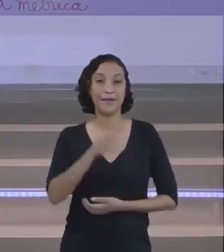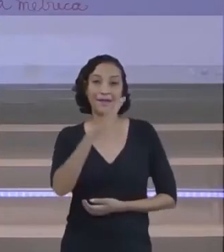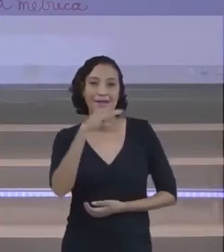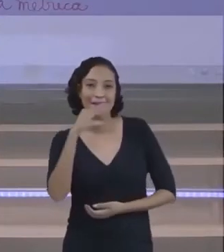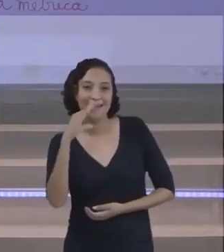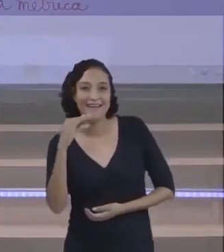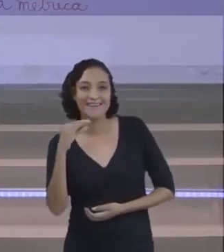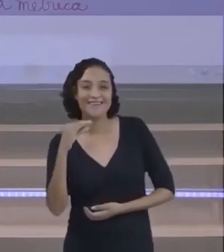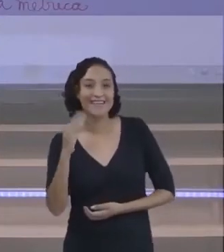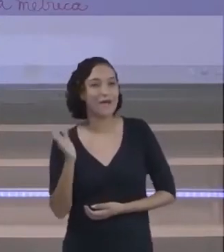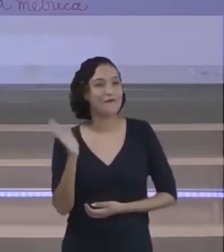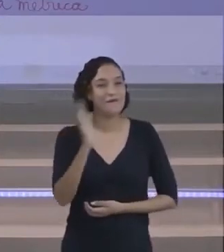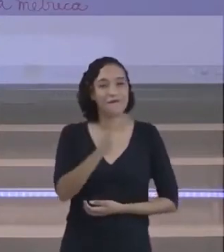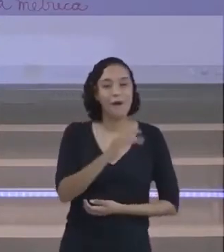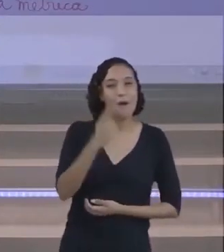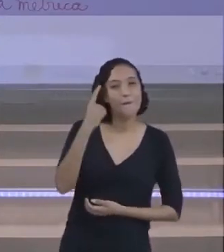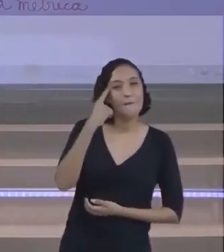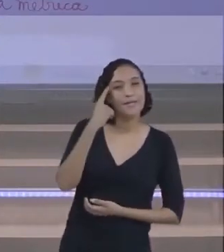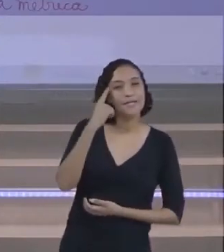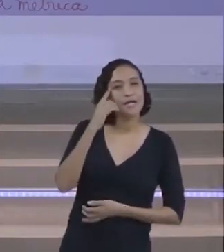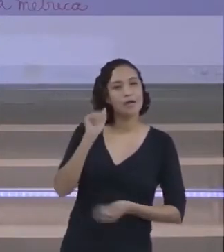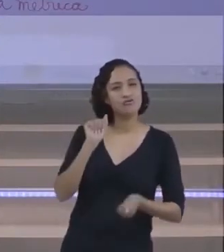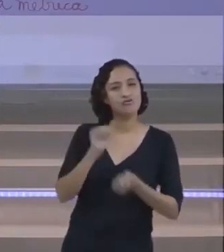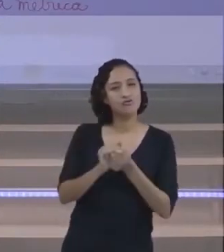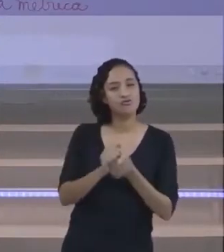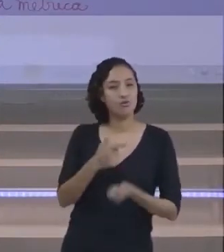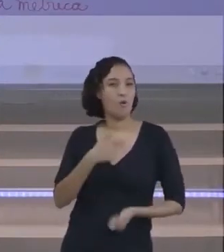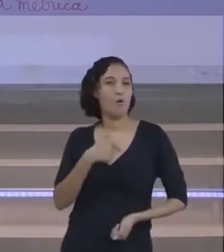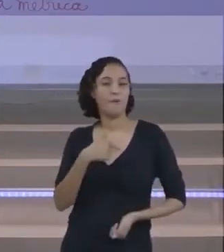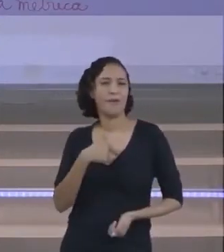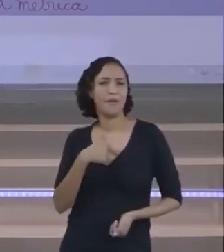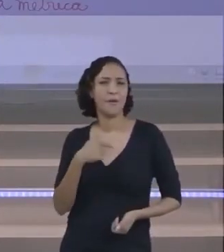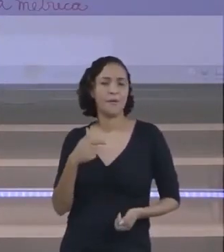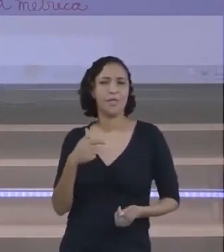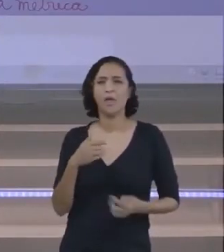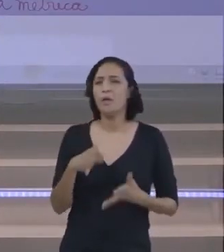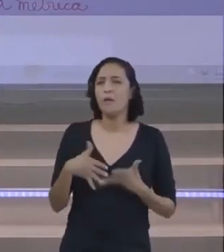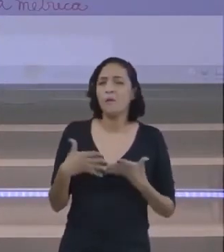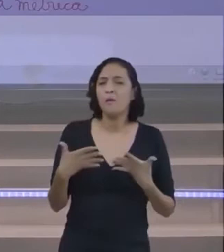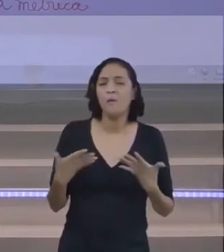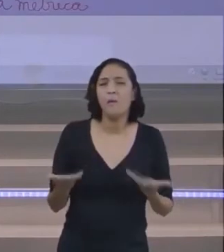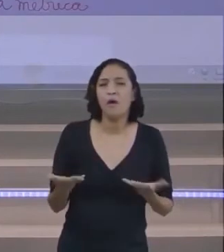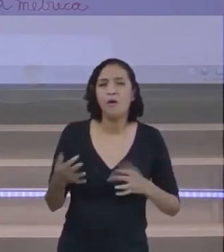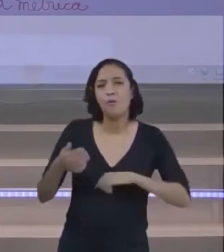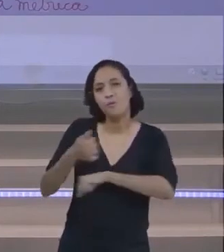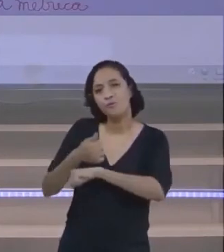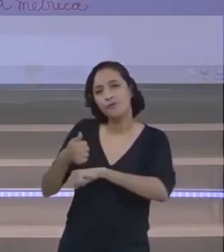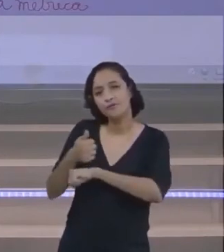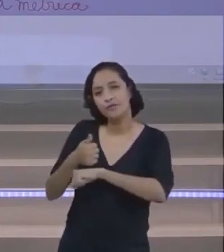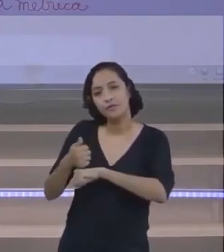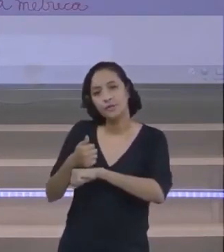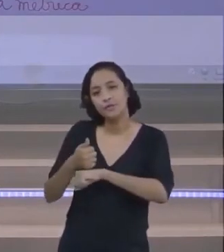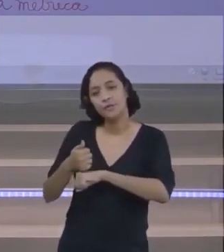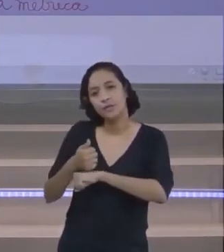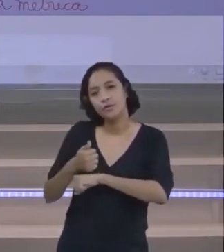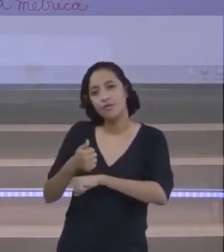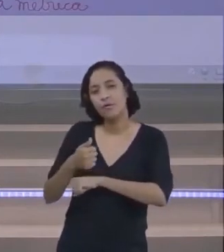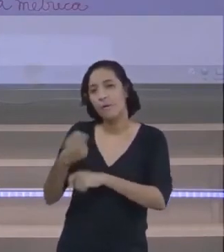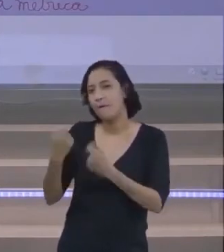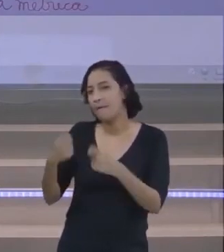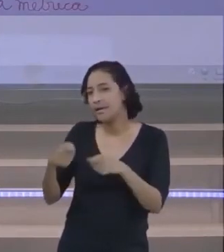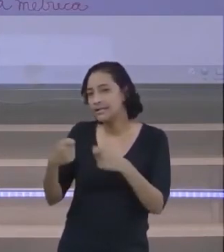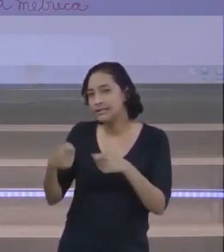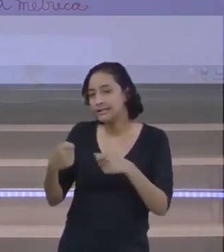Crianças, vamos agora pensar junto com a professora quais as profissões que usam esses instrumentos